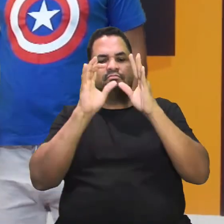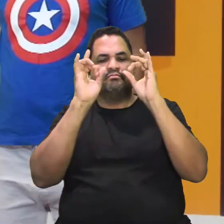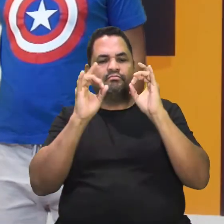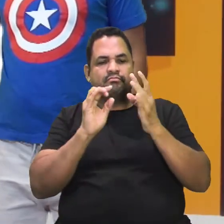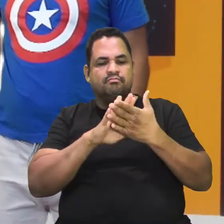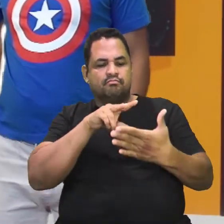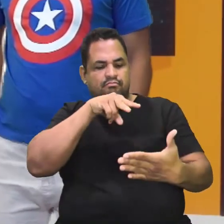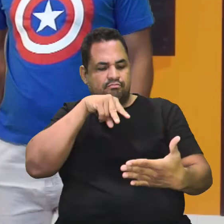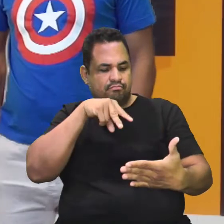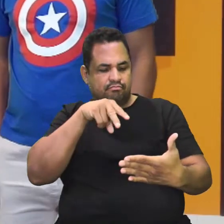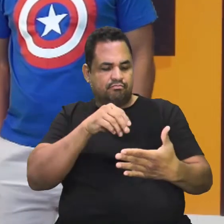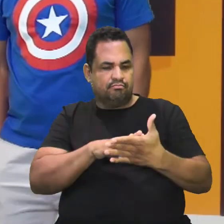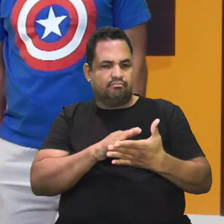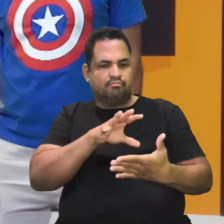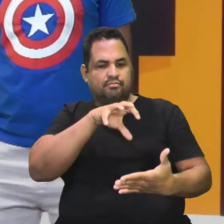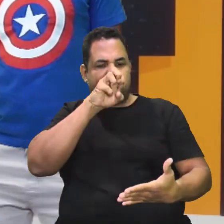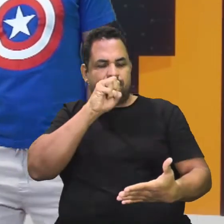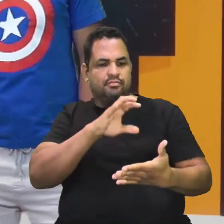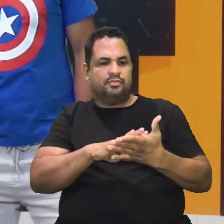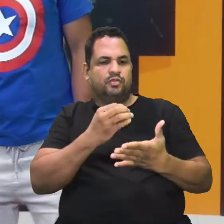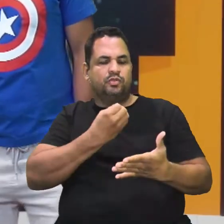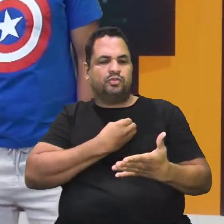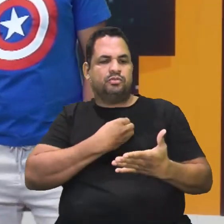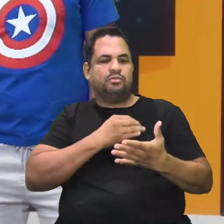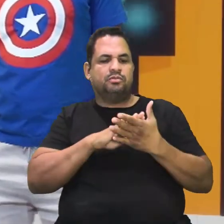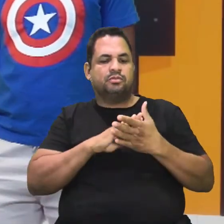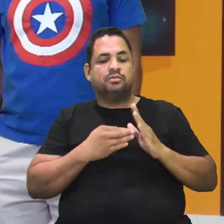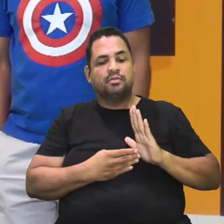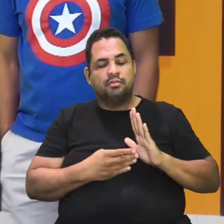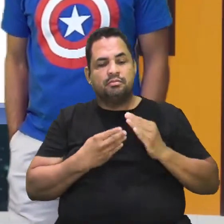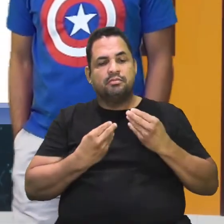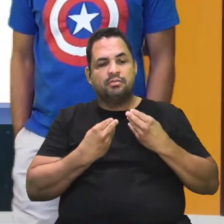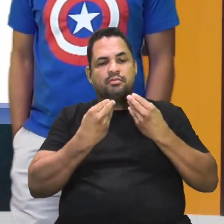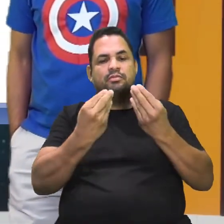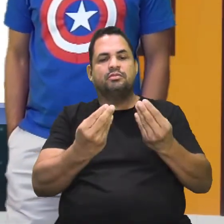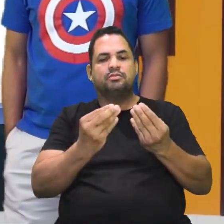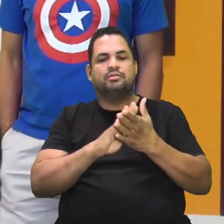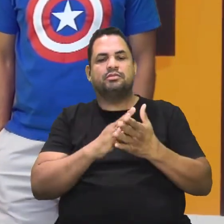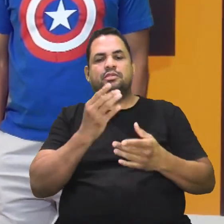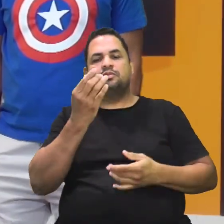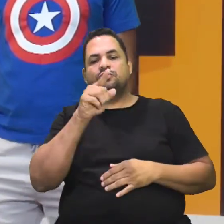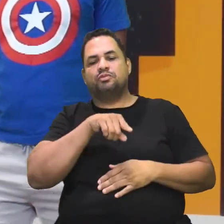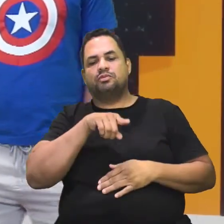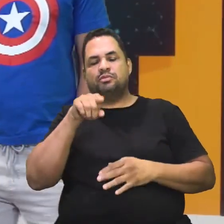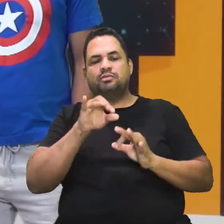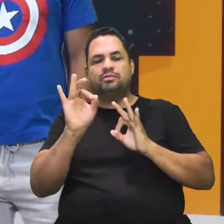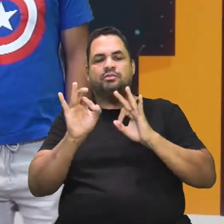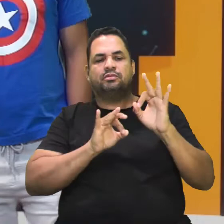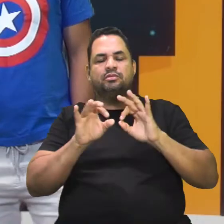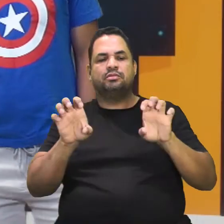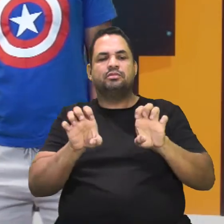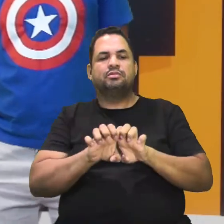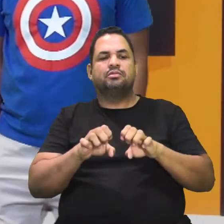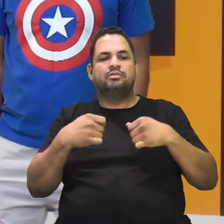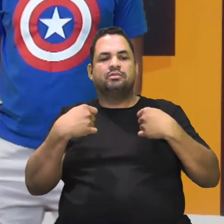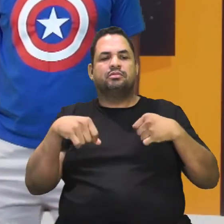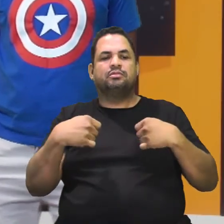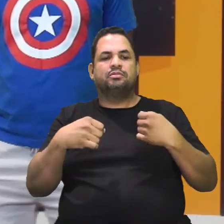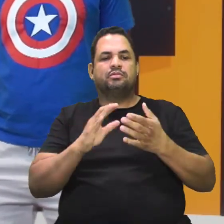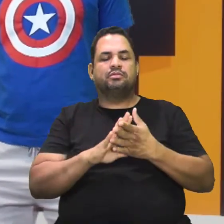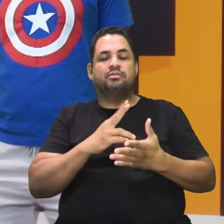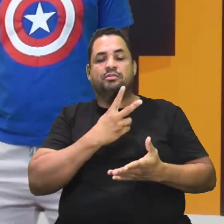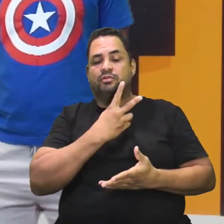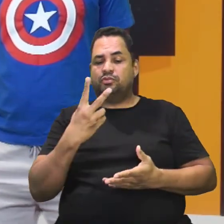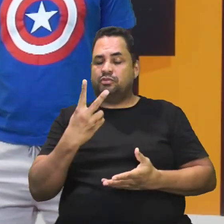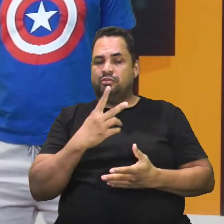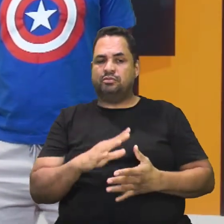esmiuçar ela, tirar de lá os dados necessários, ou vai ser fornecido o gráfico ou os dados e você vai montar a equação. Isso. Então a gente precisa fazer